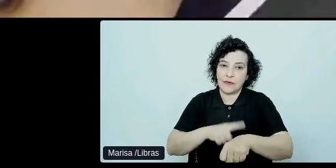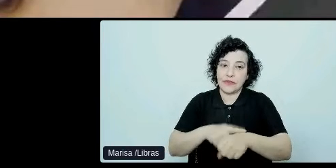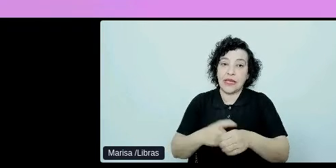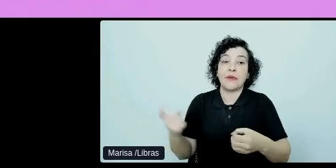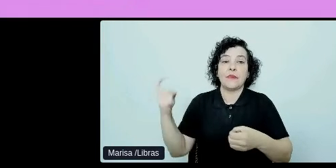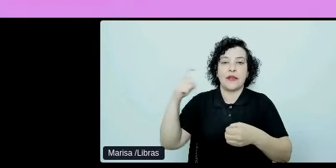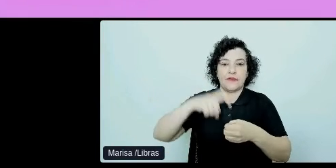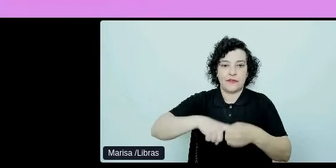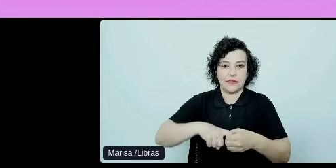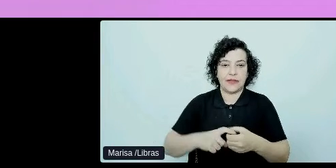acontece.